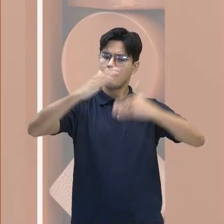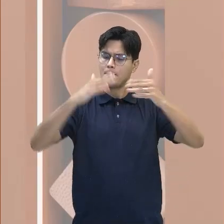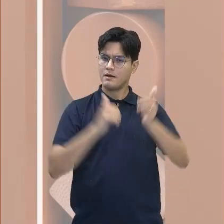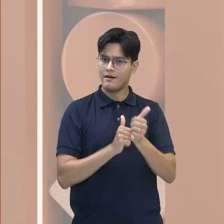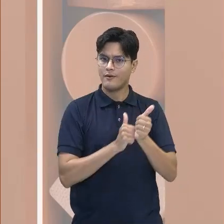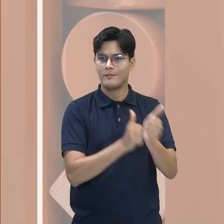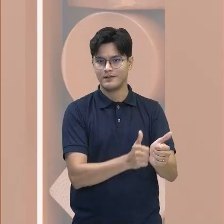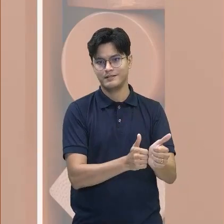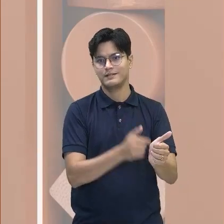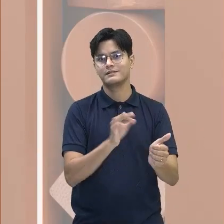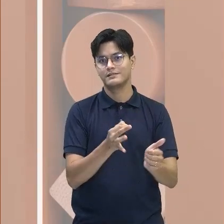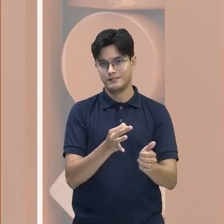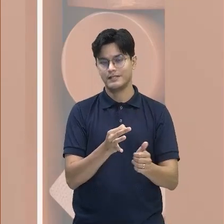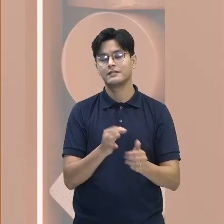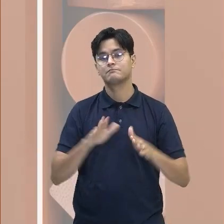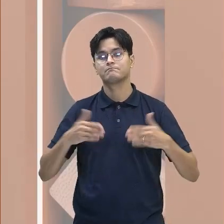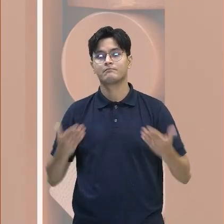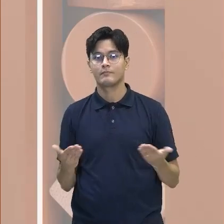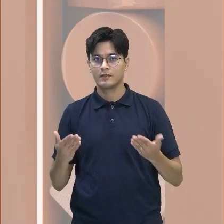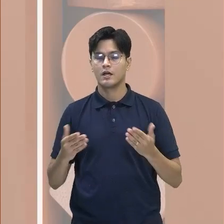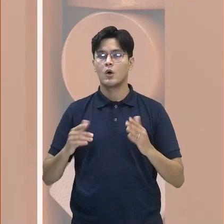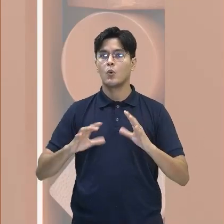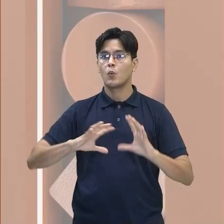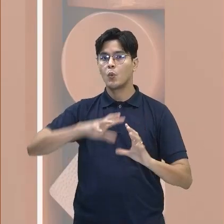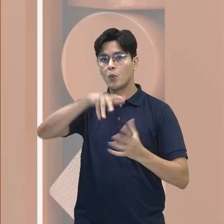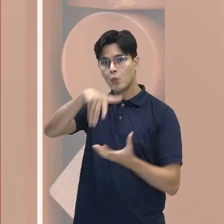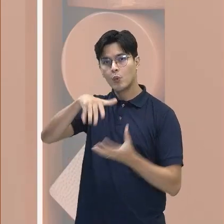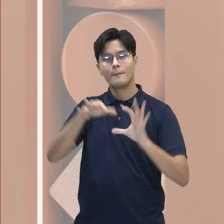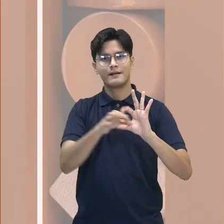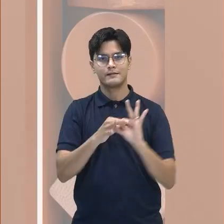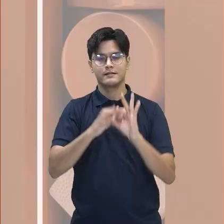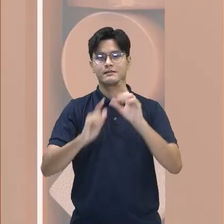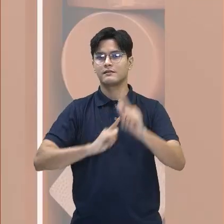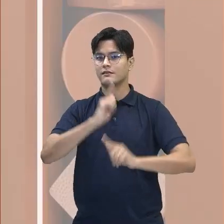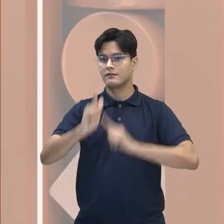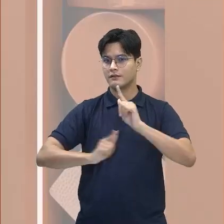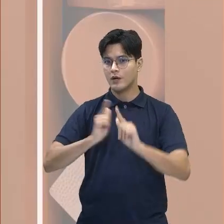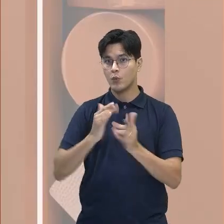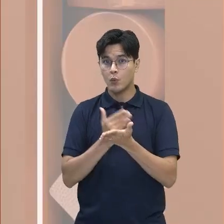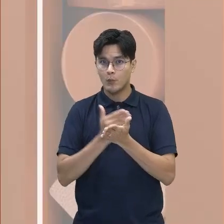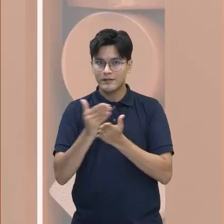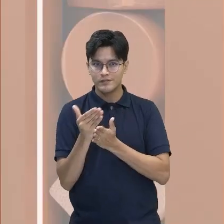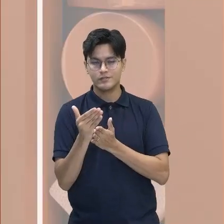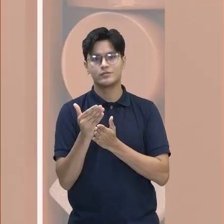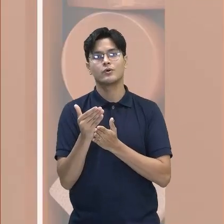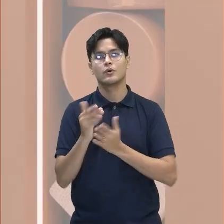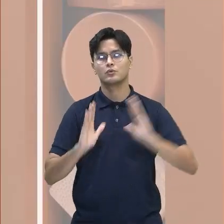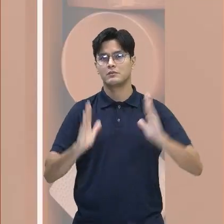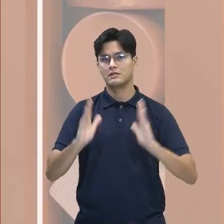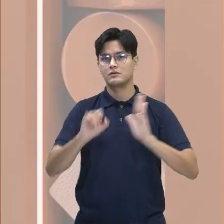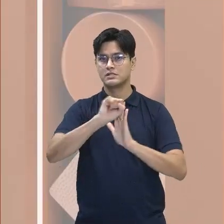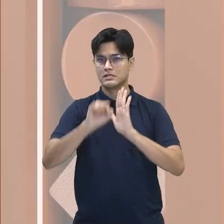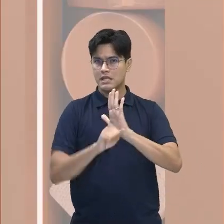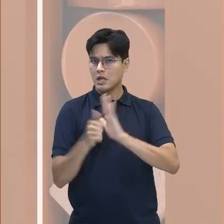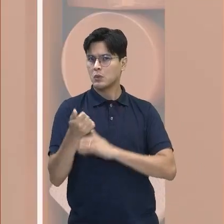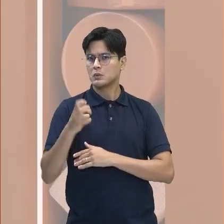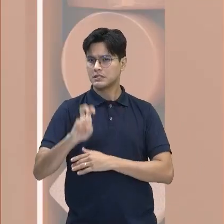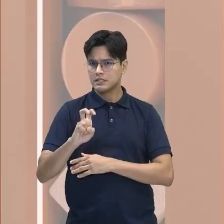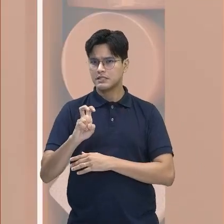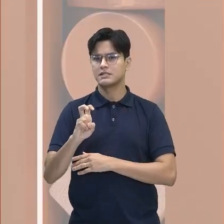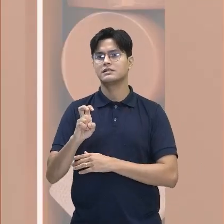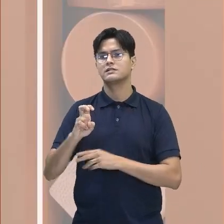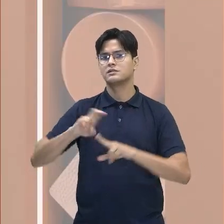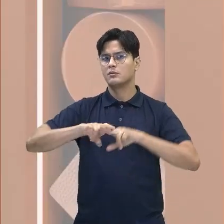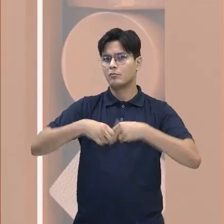ao século XV e XVI, durante a expansão marítimo-comercial, e que durante as revoluções industriais a gente tem